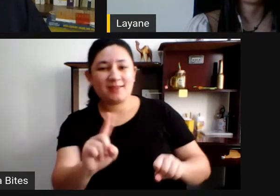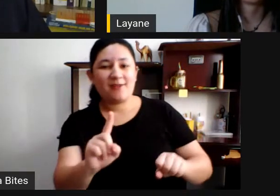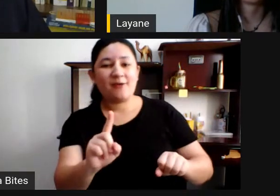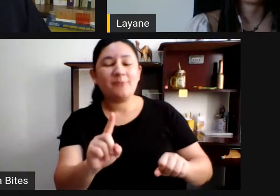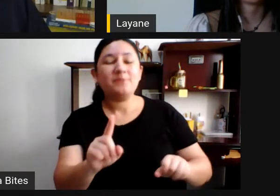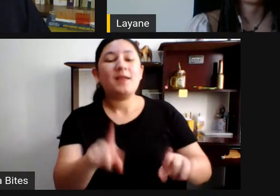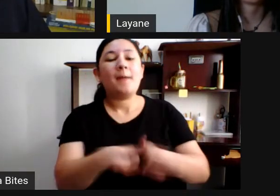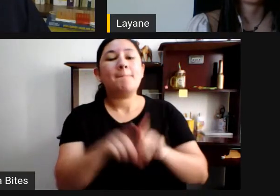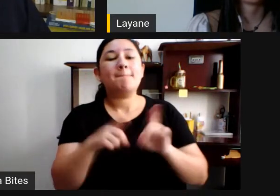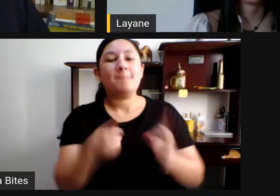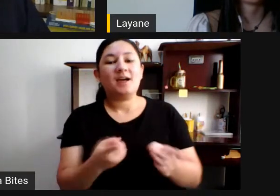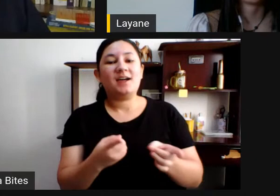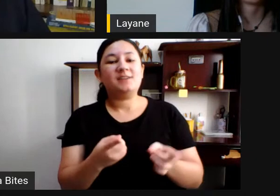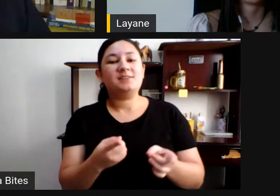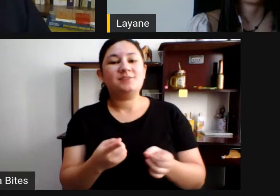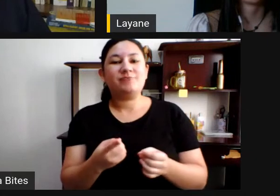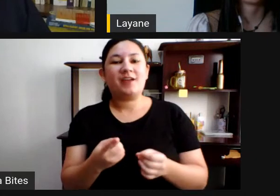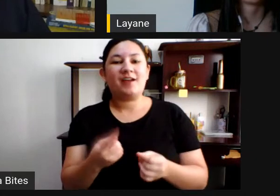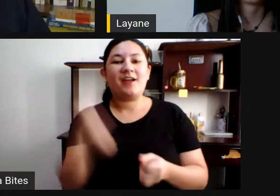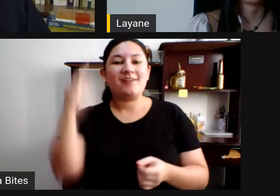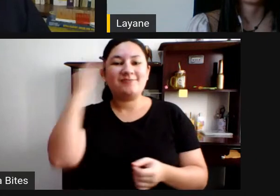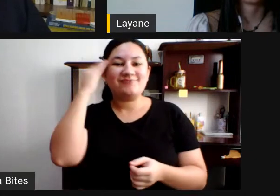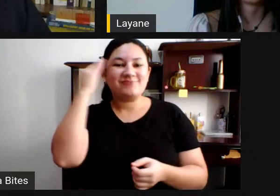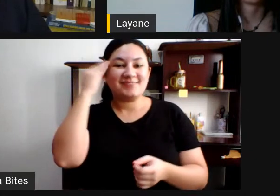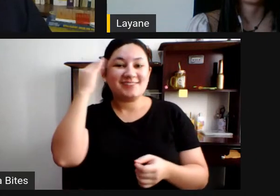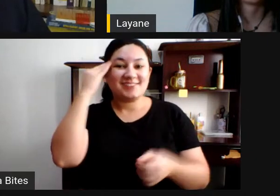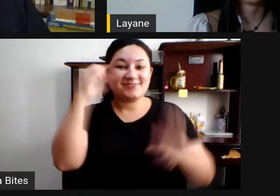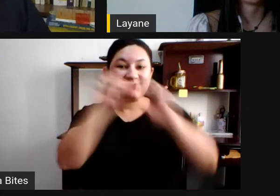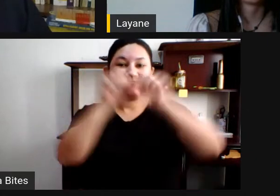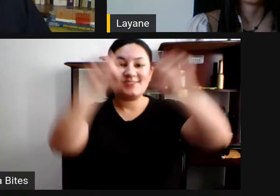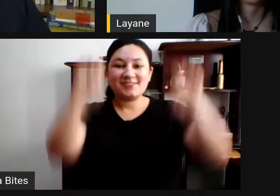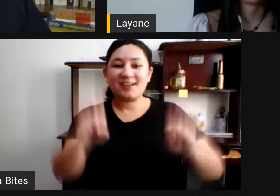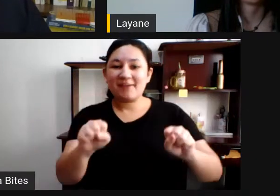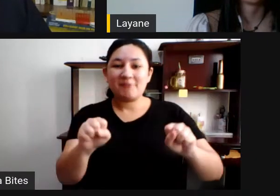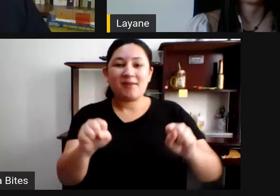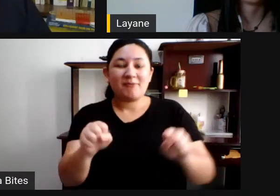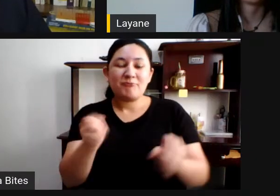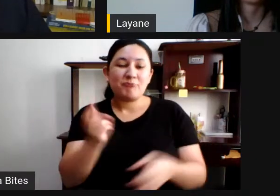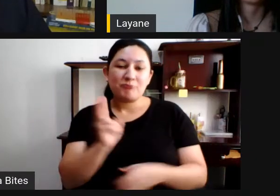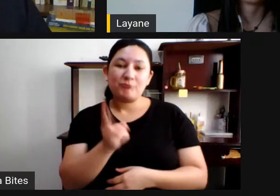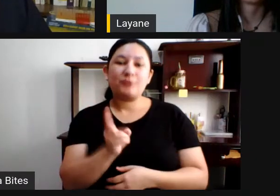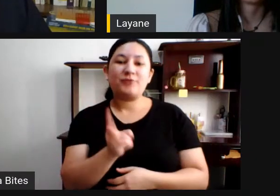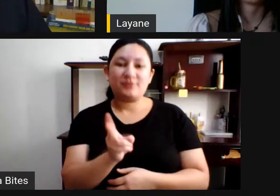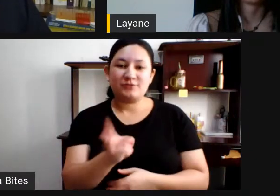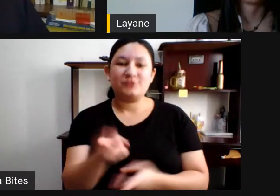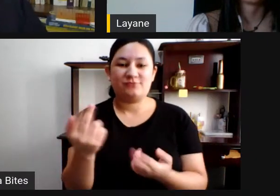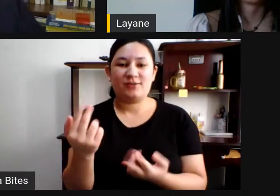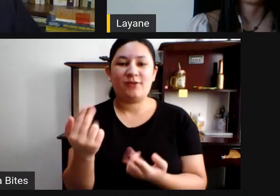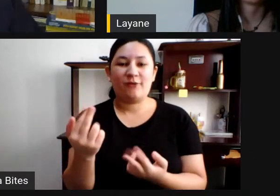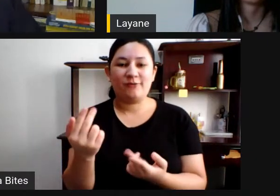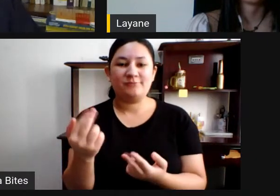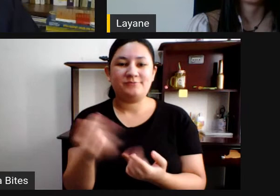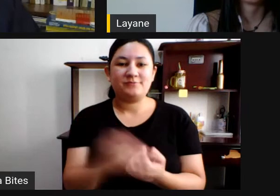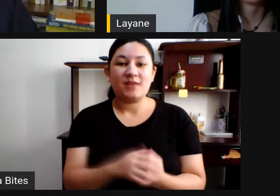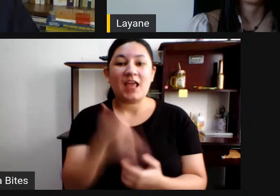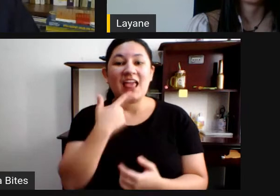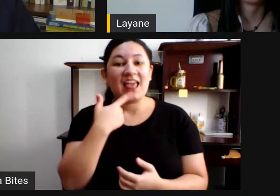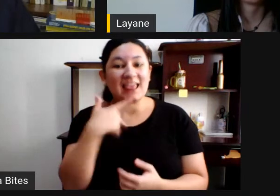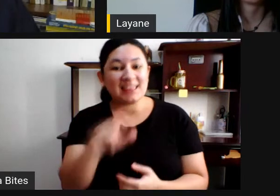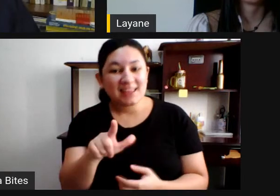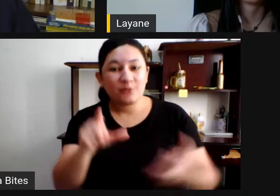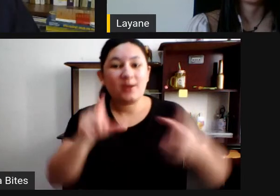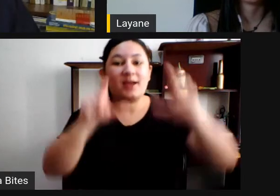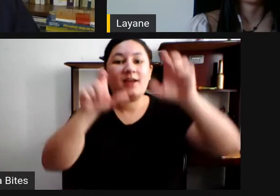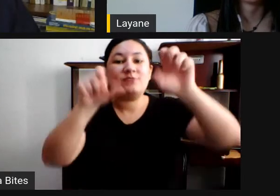colocada em xeque a língua funciona como um sistema como esse sistema